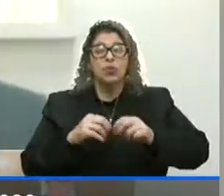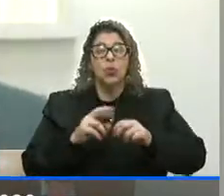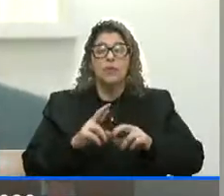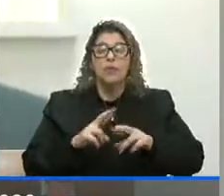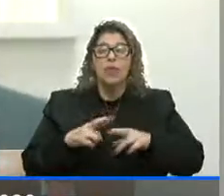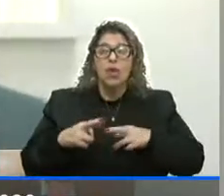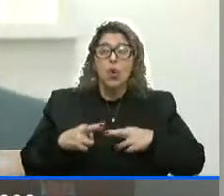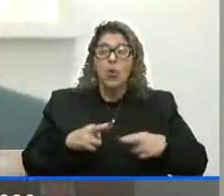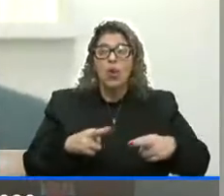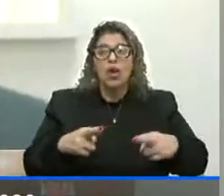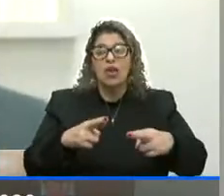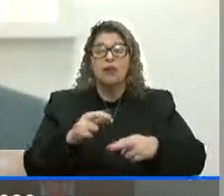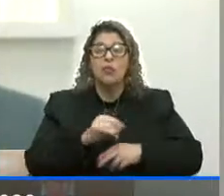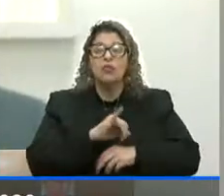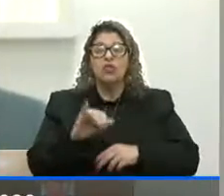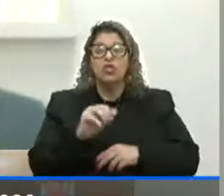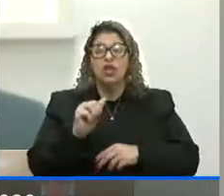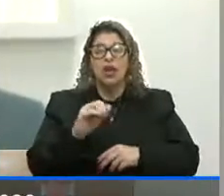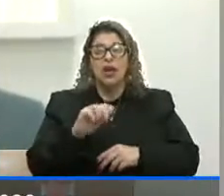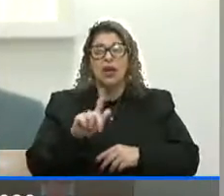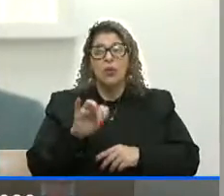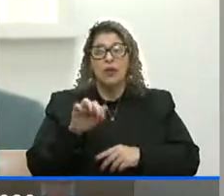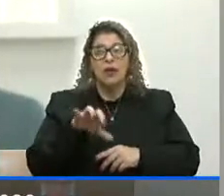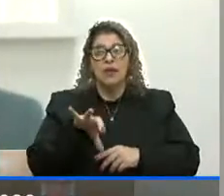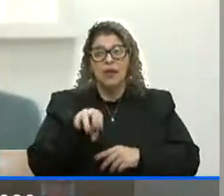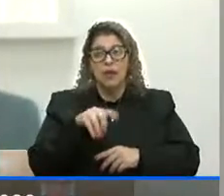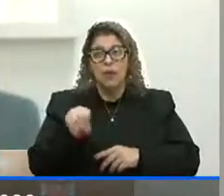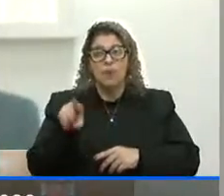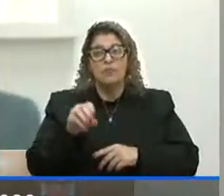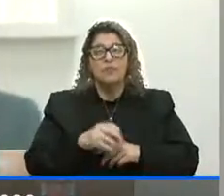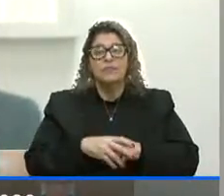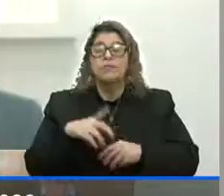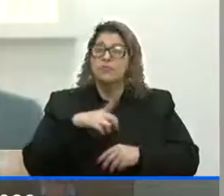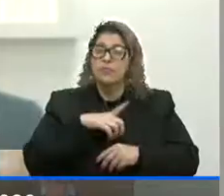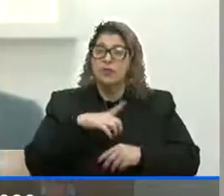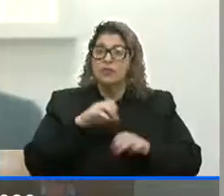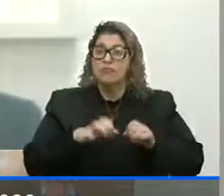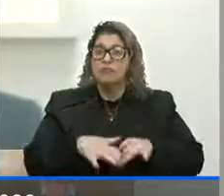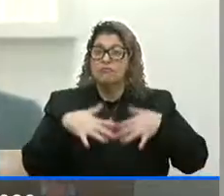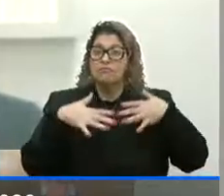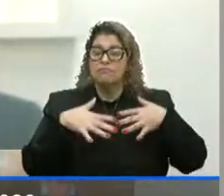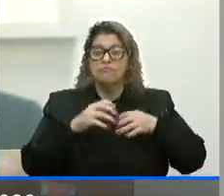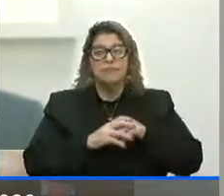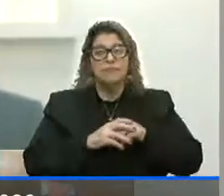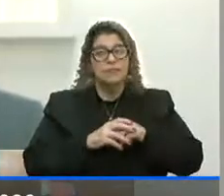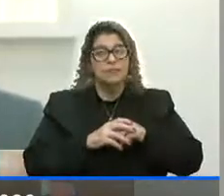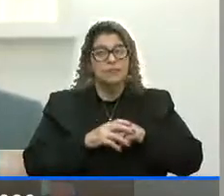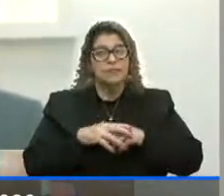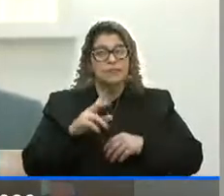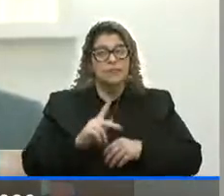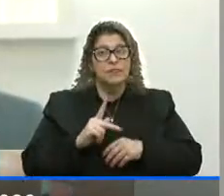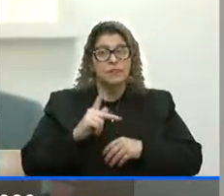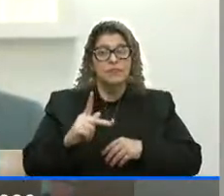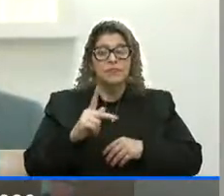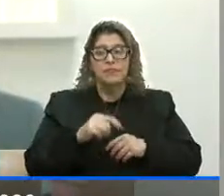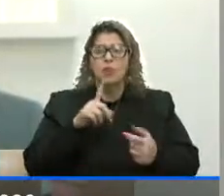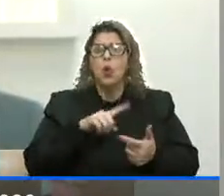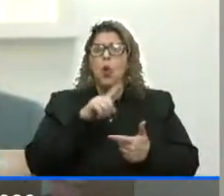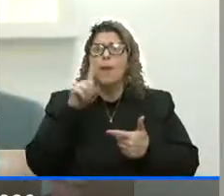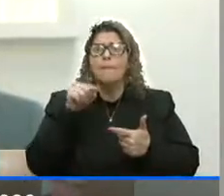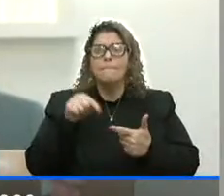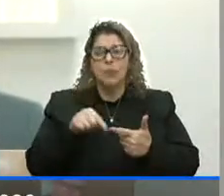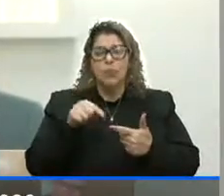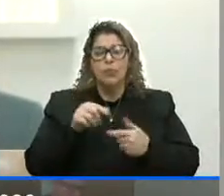o ministro Tarcísio teve numa reunião que a presidência da Assembleia coordenou, e um dos pontos que